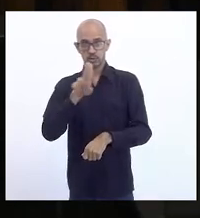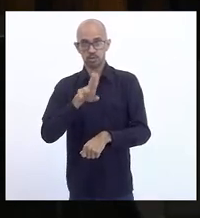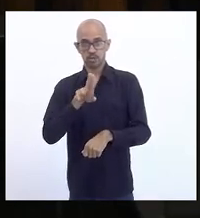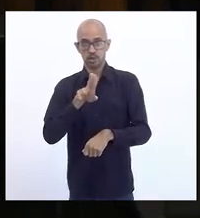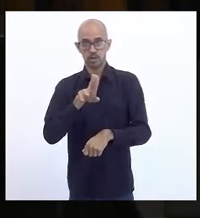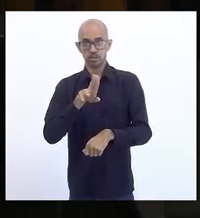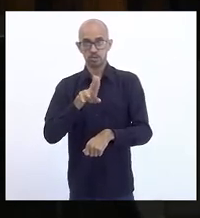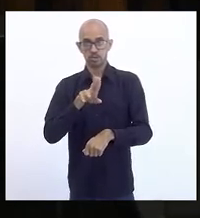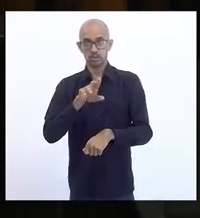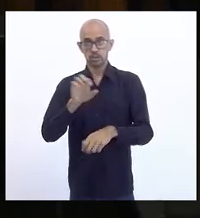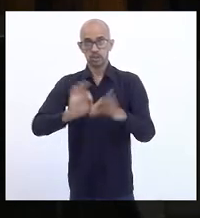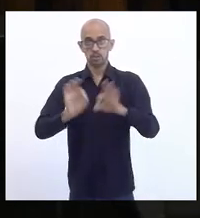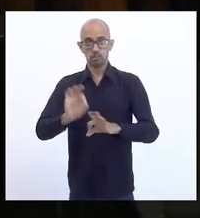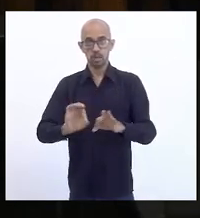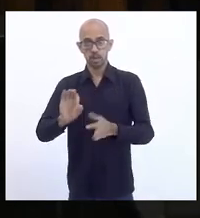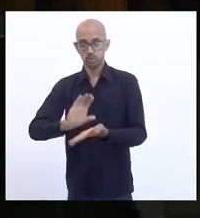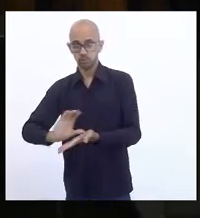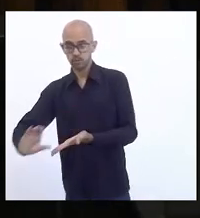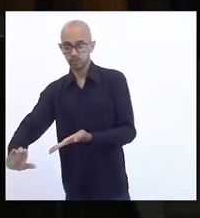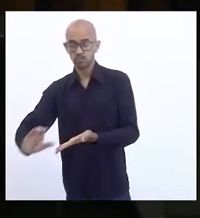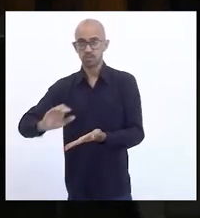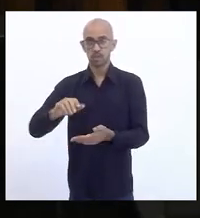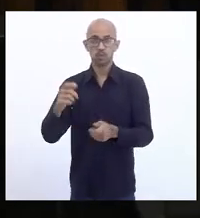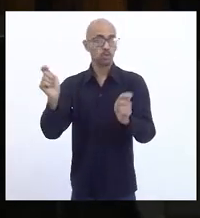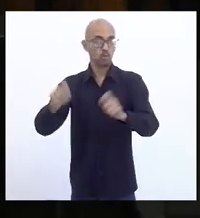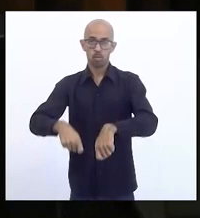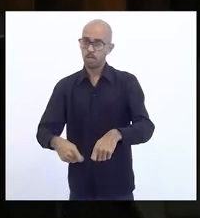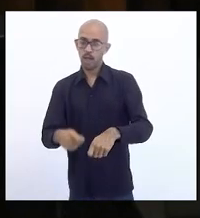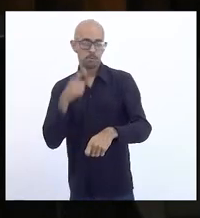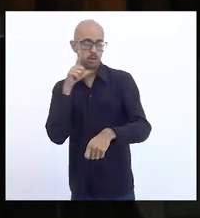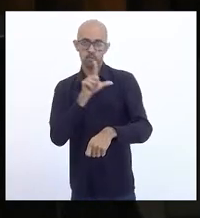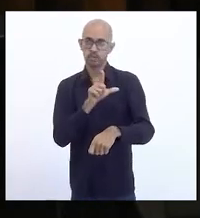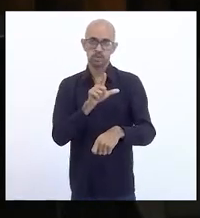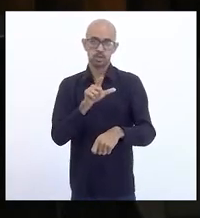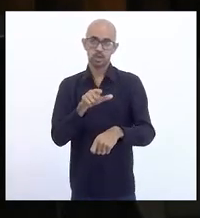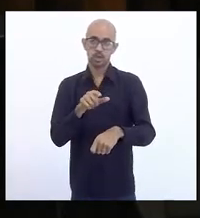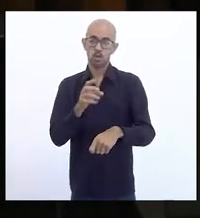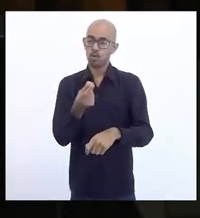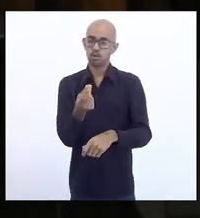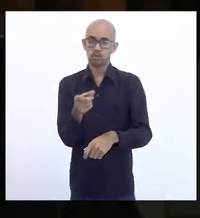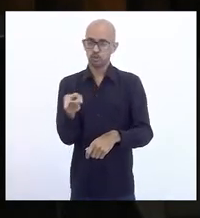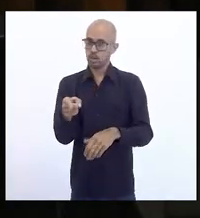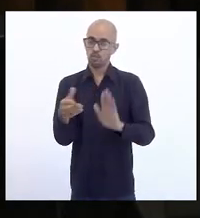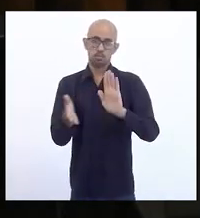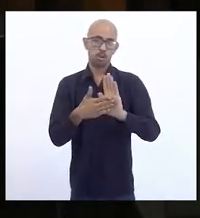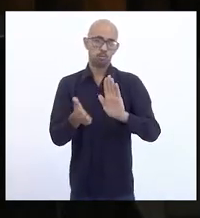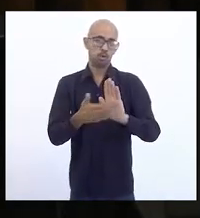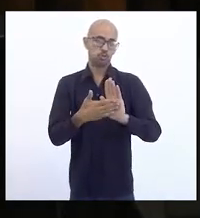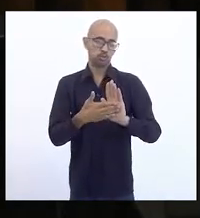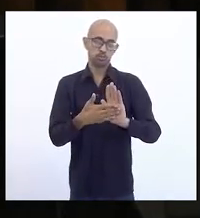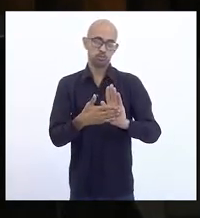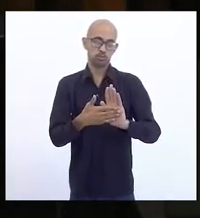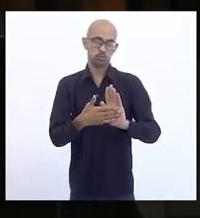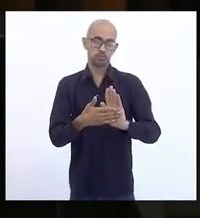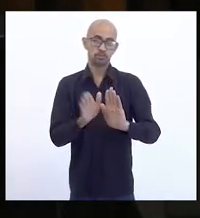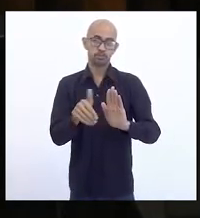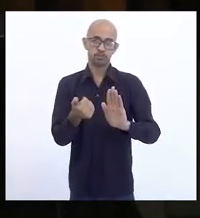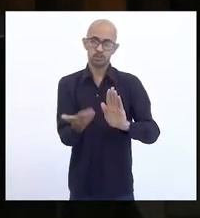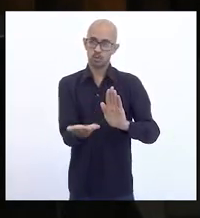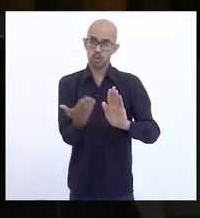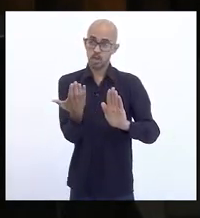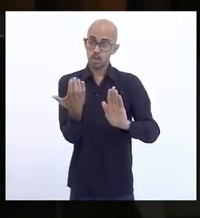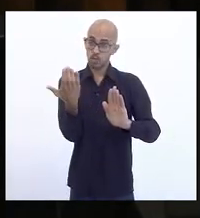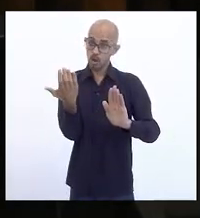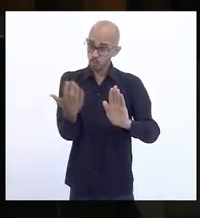investimento inalcançável com esses recursos, conforme está proposto. Então, eu não